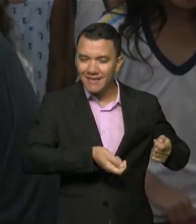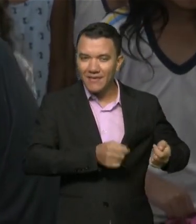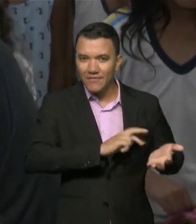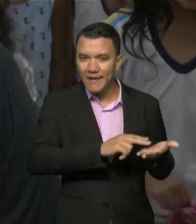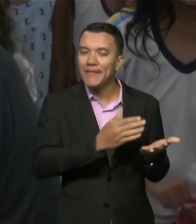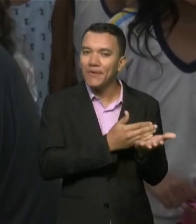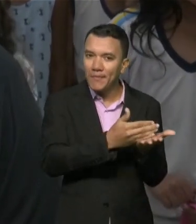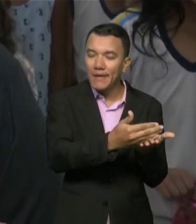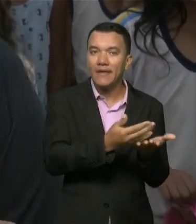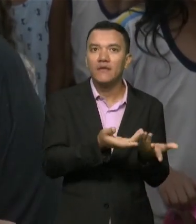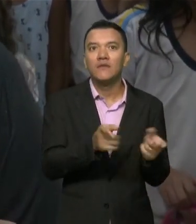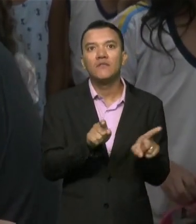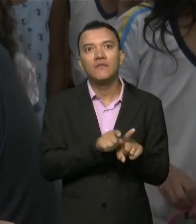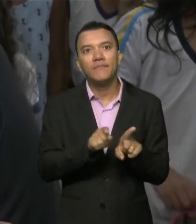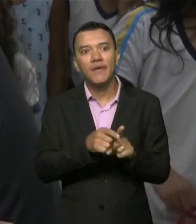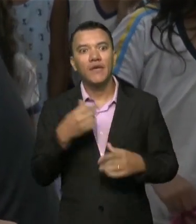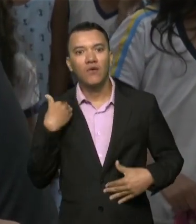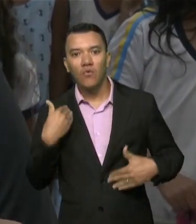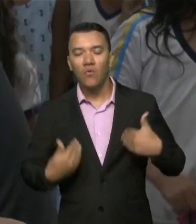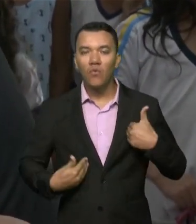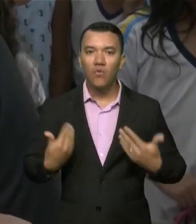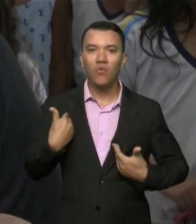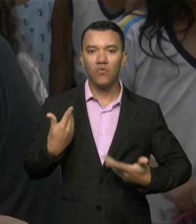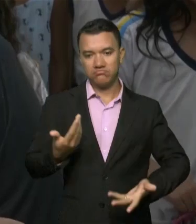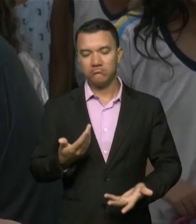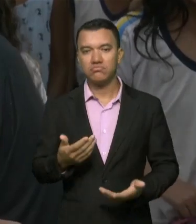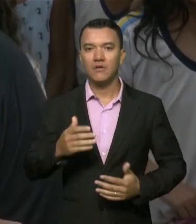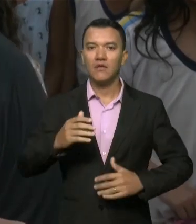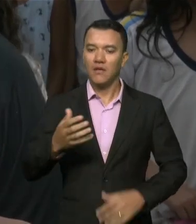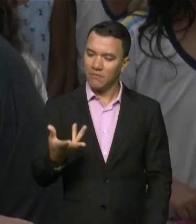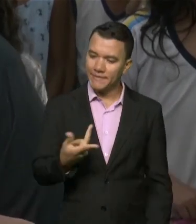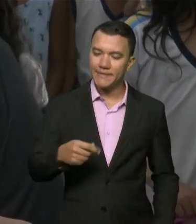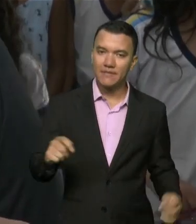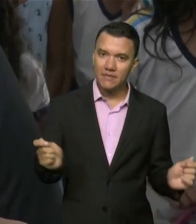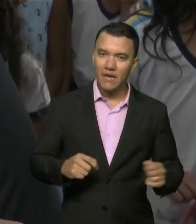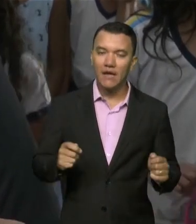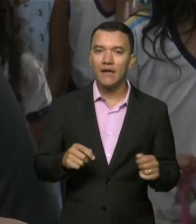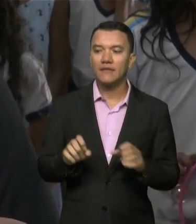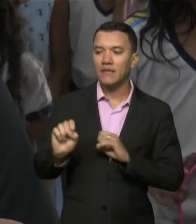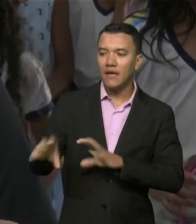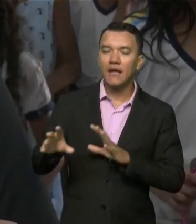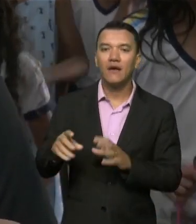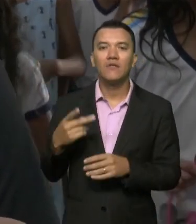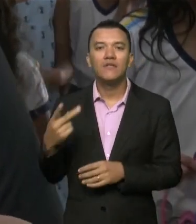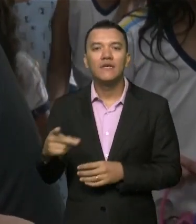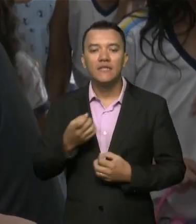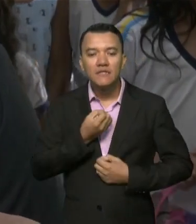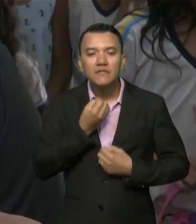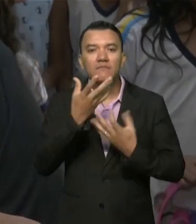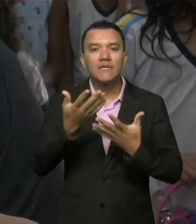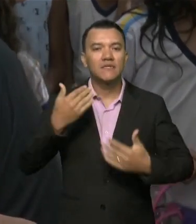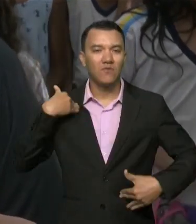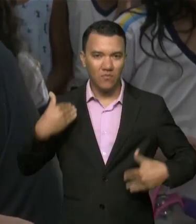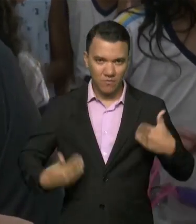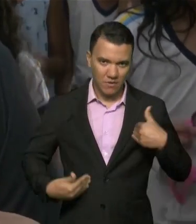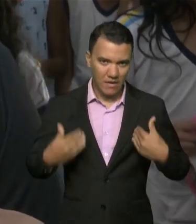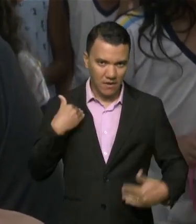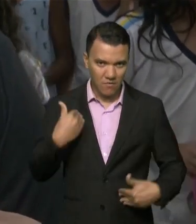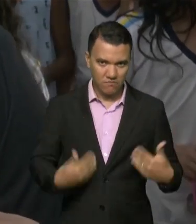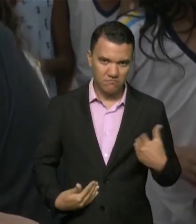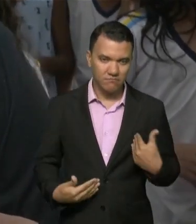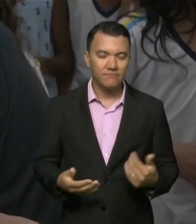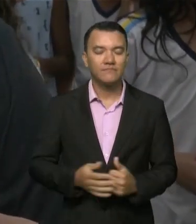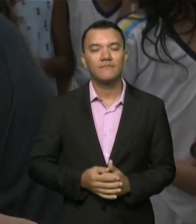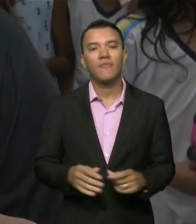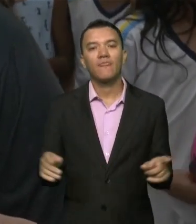domínio do próprio corpo, onde eles têm aula de expressão corporal. E o grande